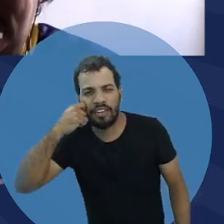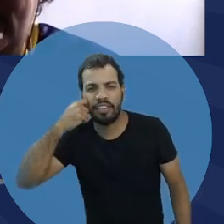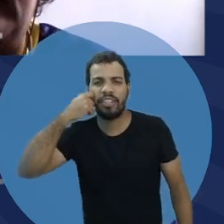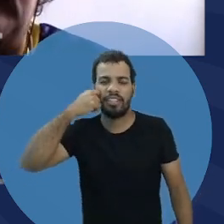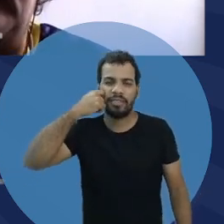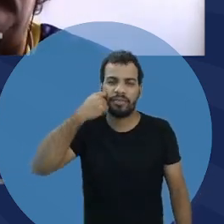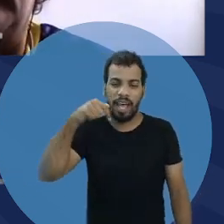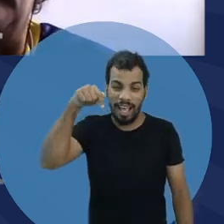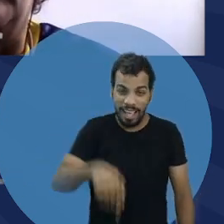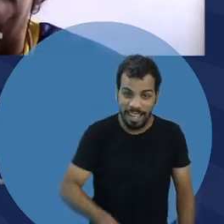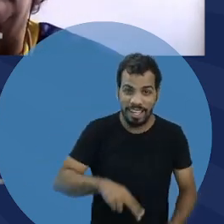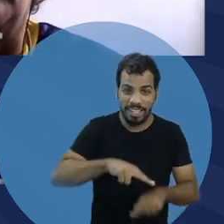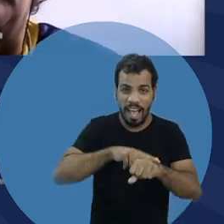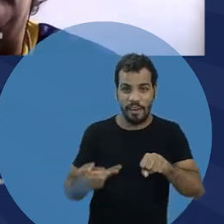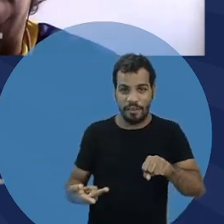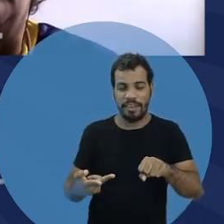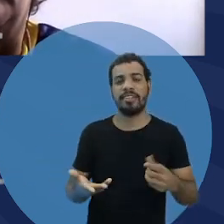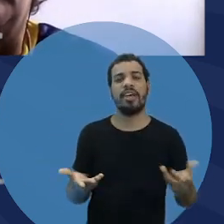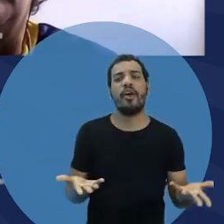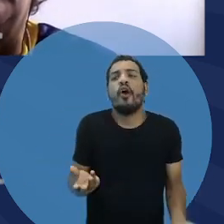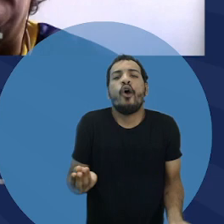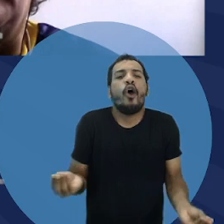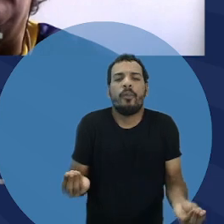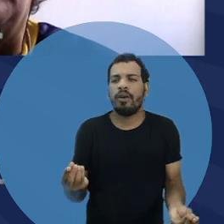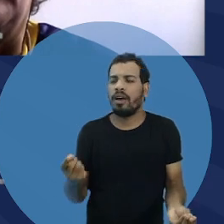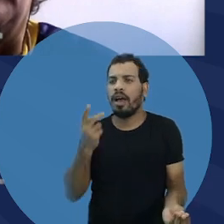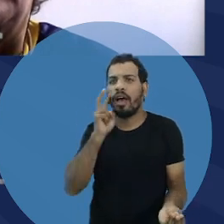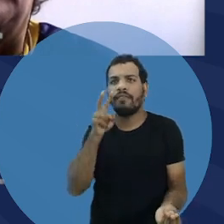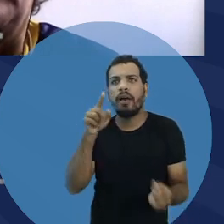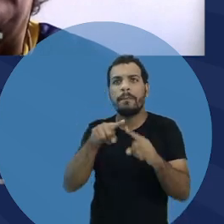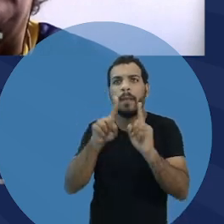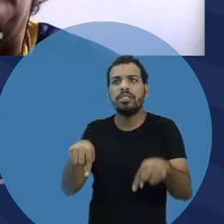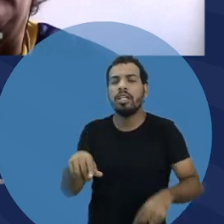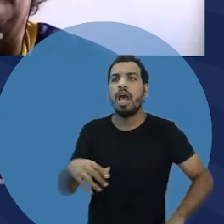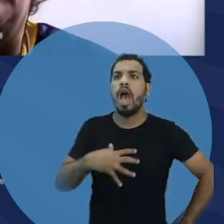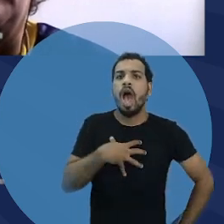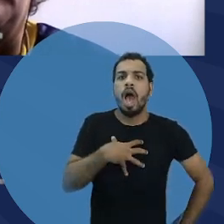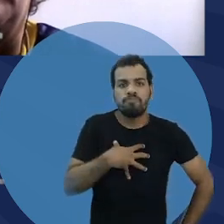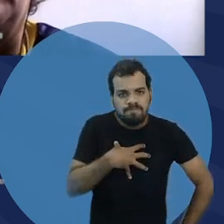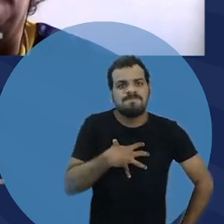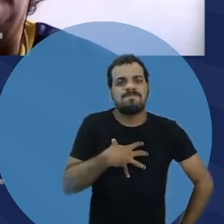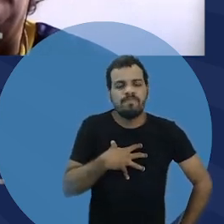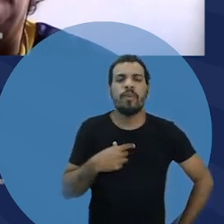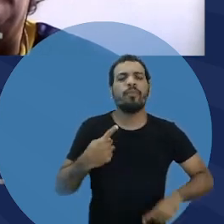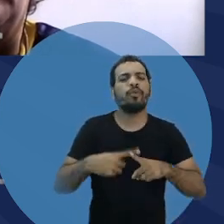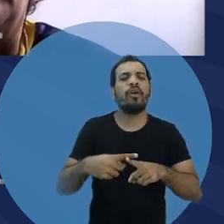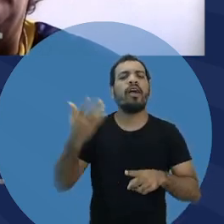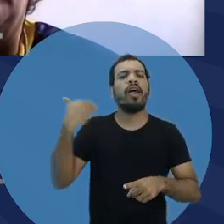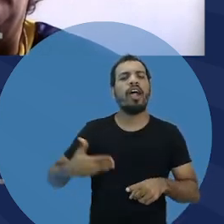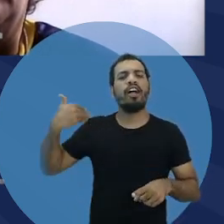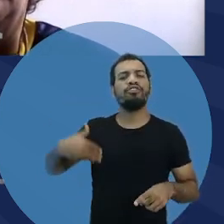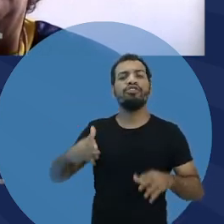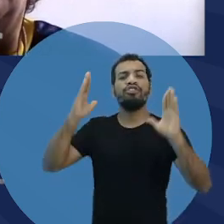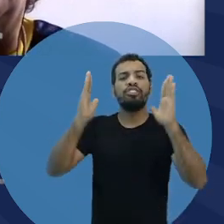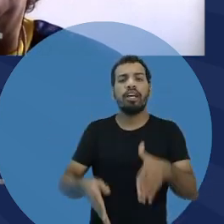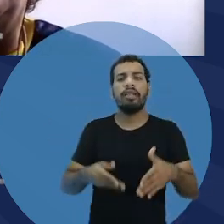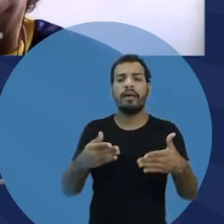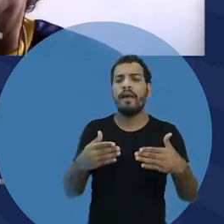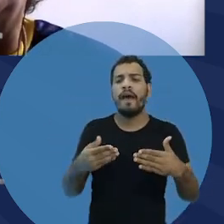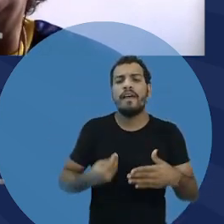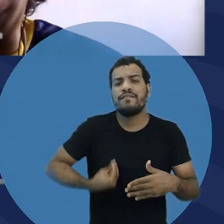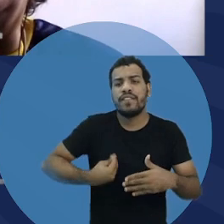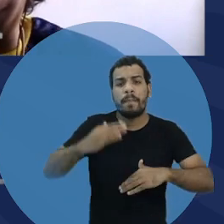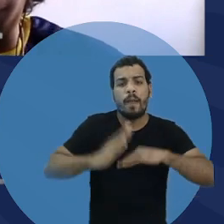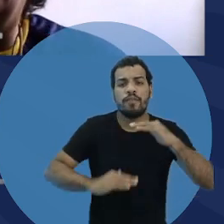E como isso fez uma diferença muito grande na busca dela, na vida profissional dela, né,